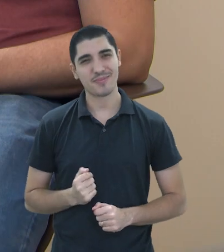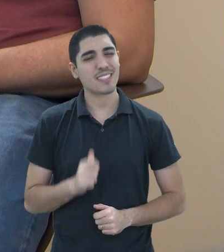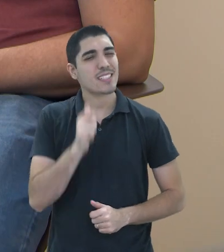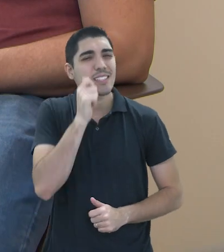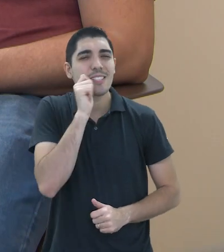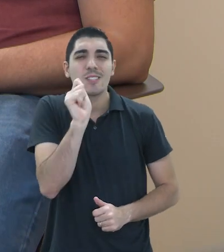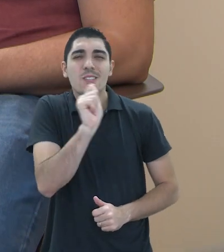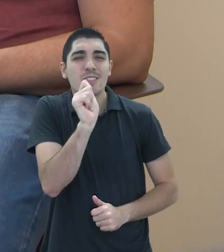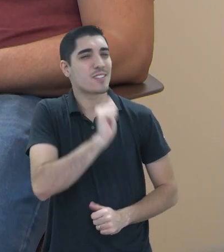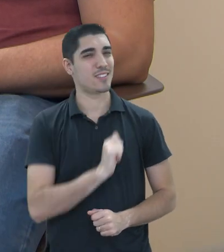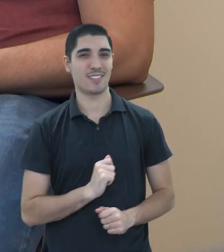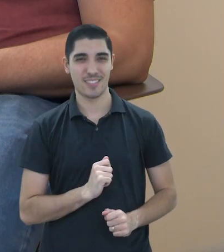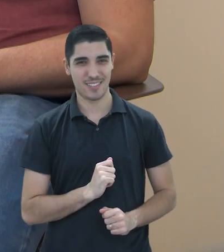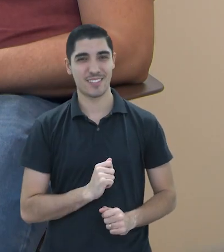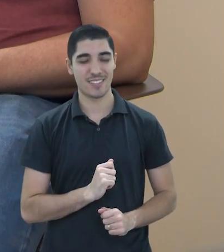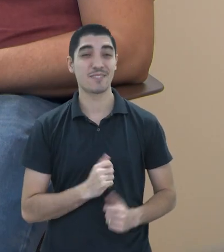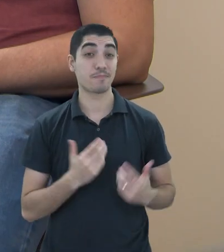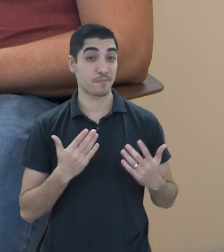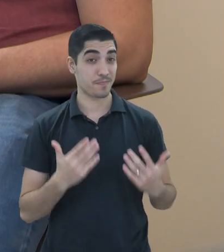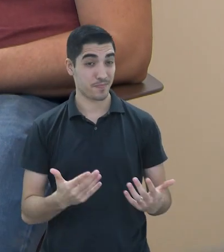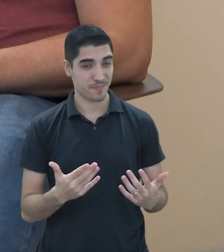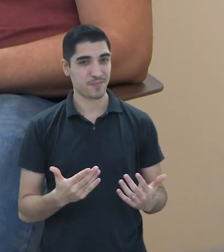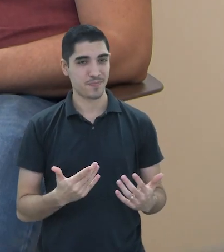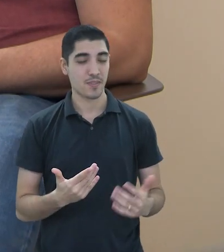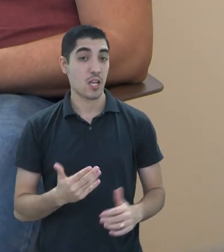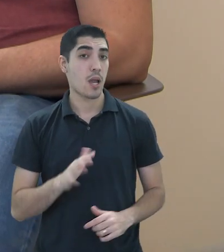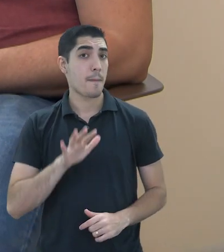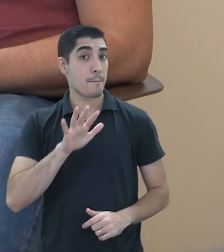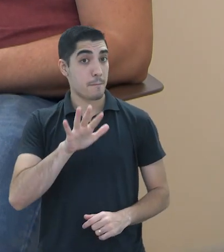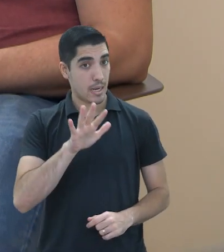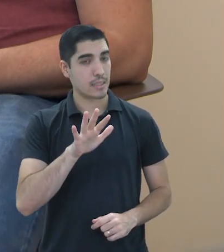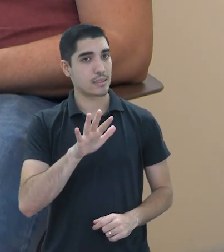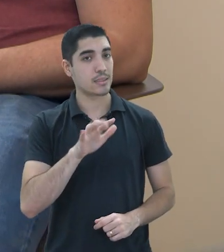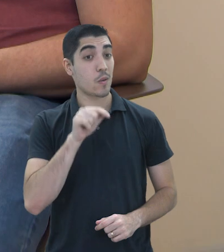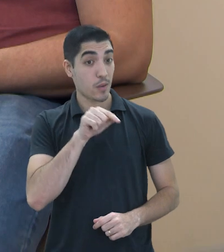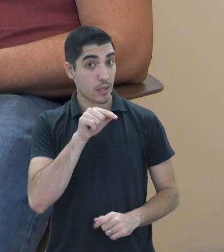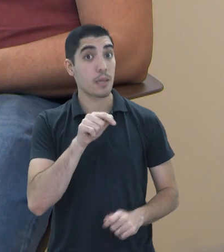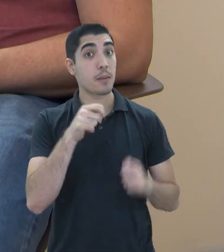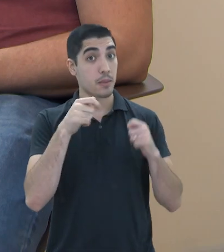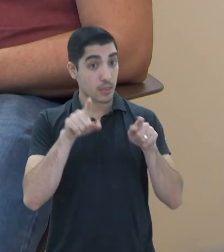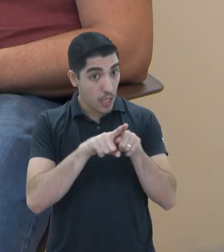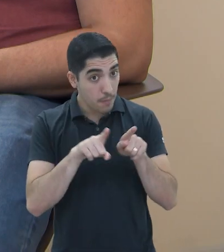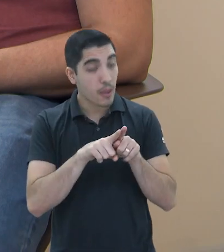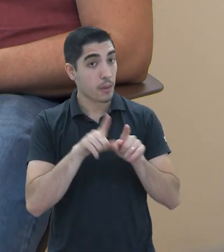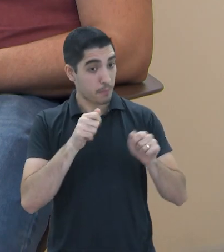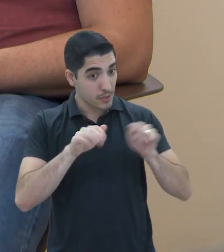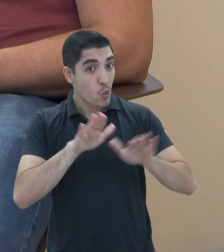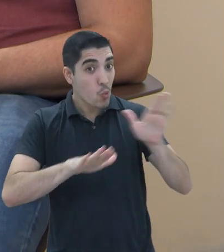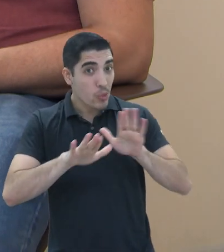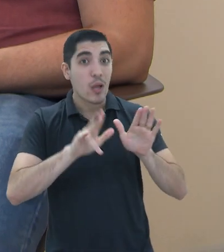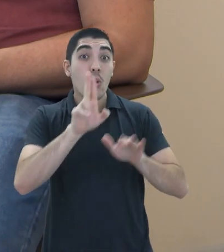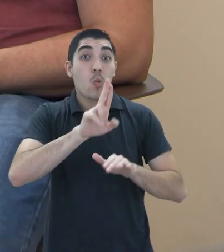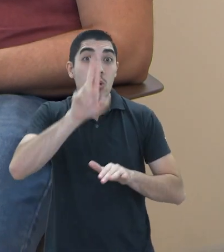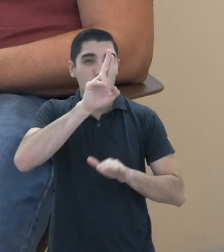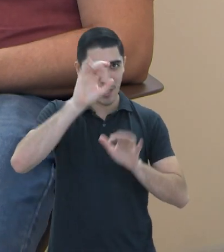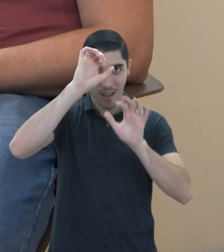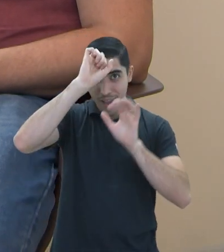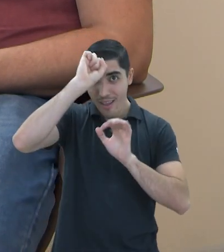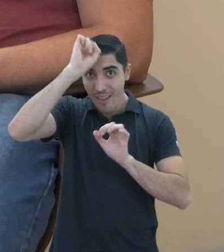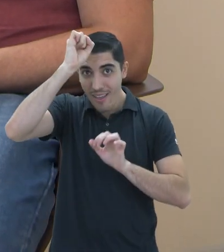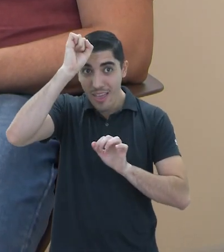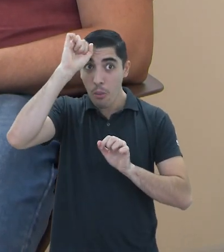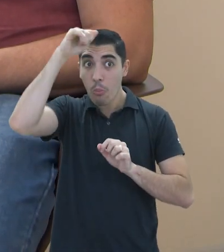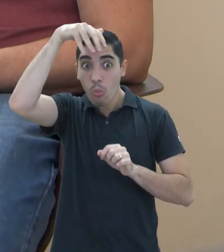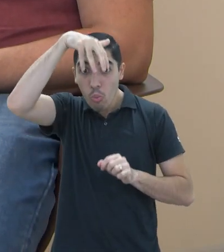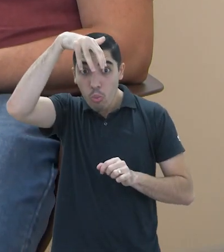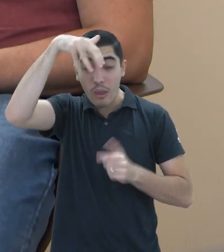que graça que a Gaia tá. Ó, mas é mais uma preocupação, inclusive, com a visão dela, essa xuxinha, né? Pra ela conseguir enxergar direitinho